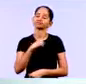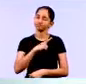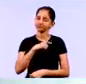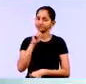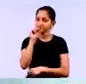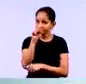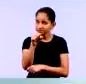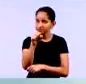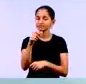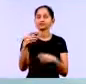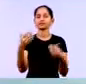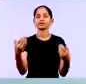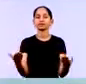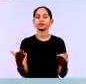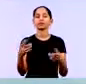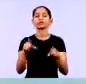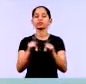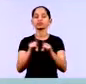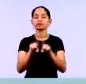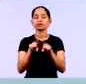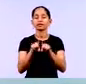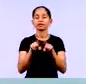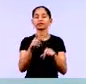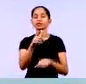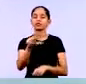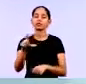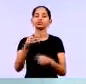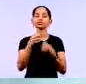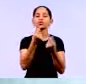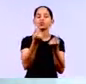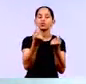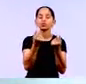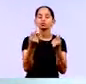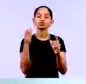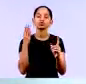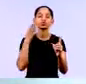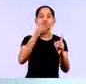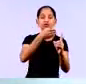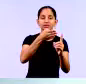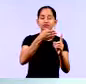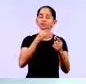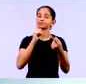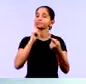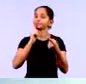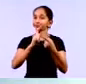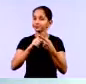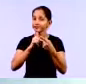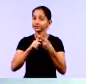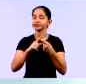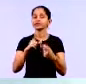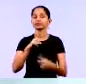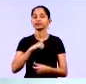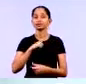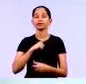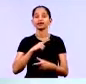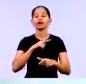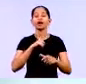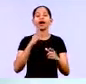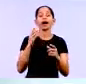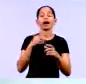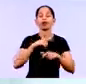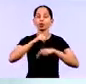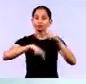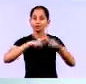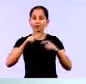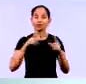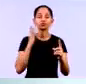Também, como eu falei, são custos diretos. Por quê? Porque nós temos a mão de obra direta,